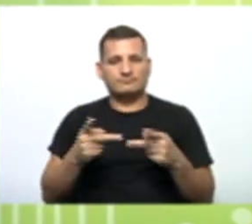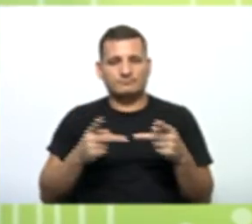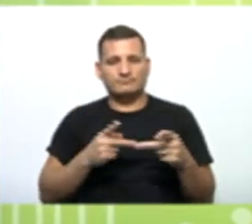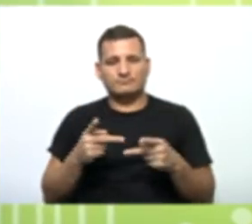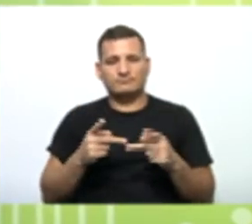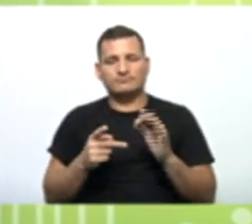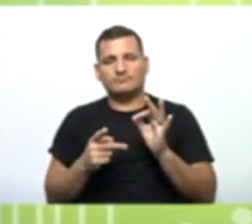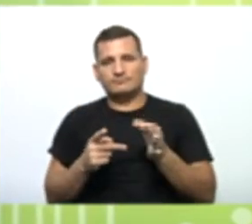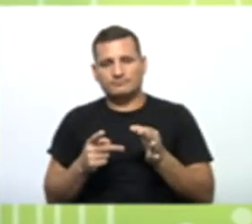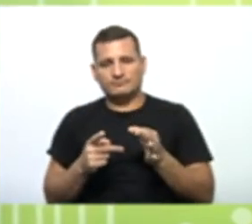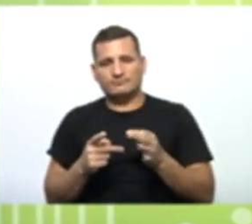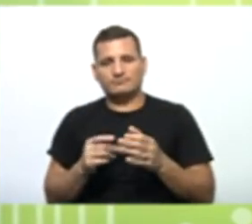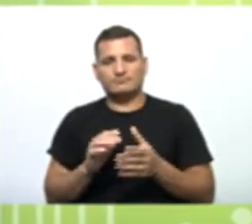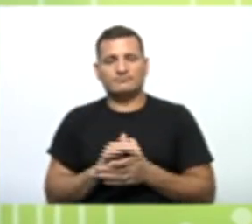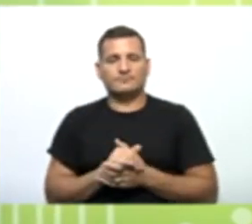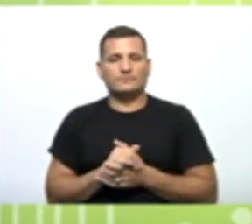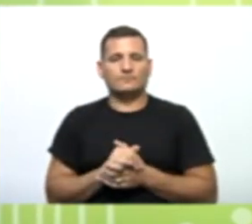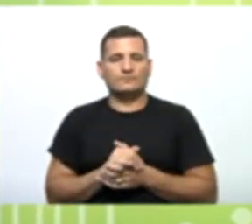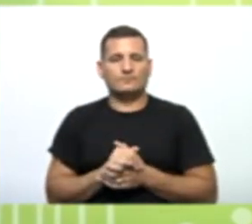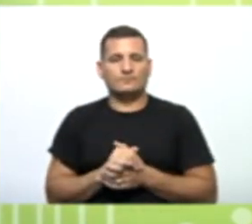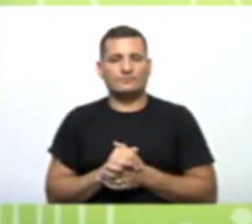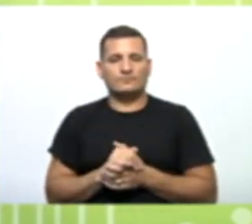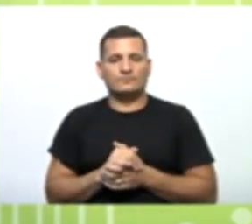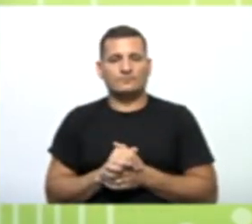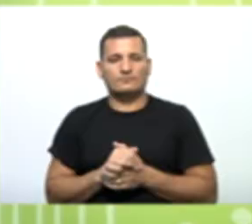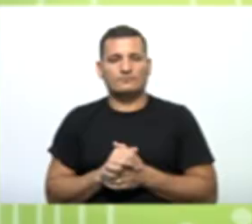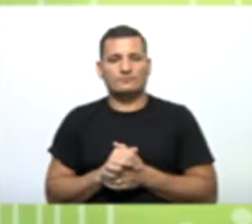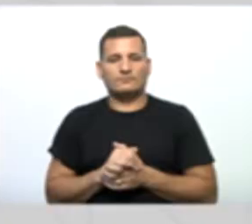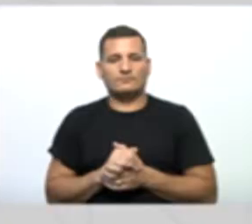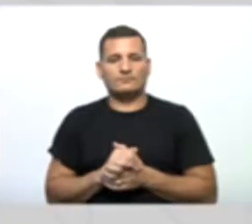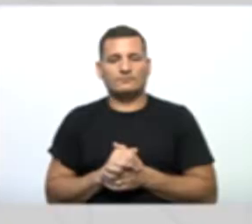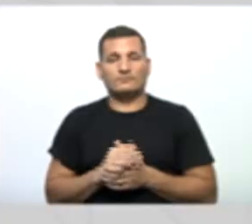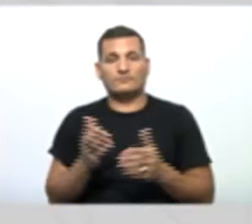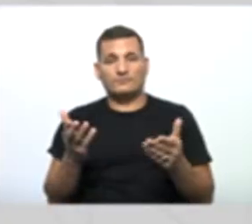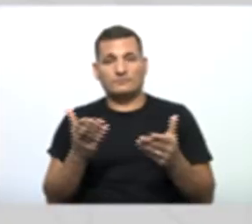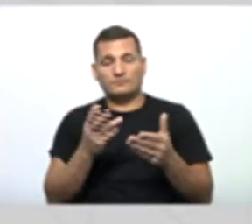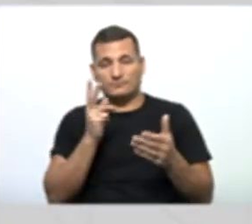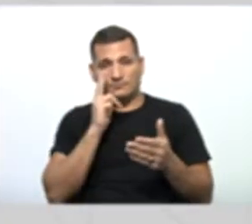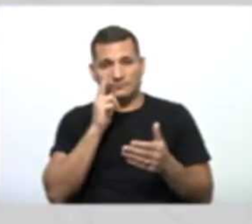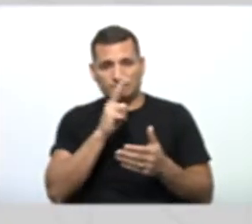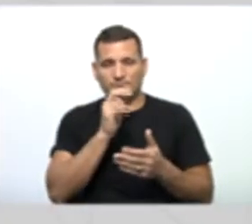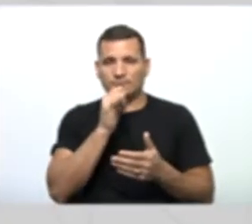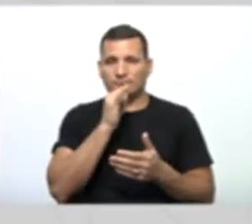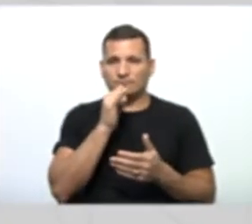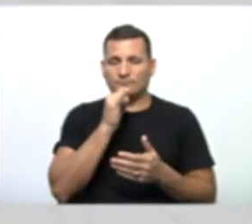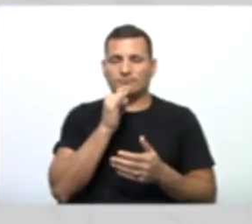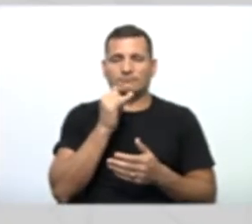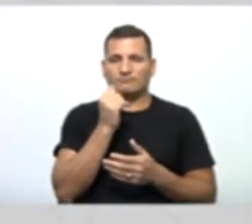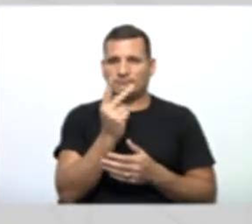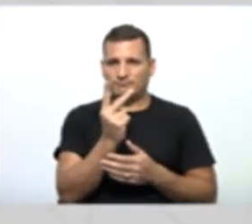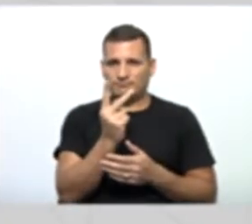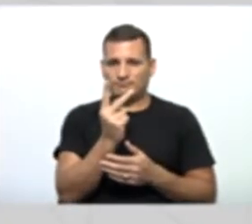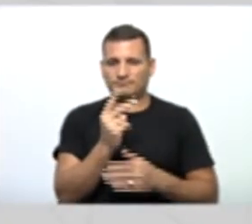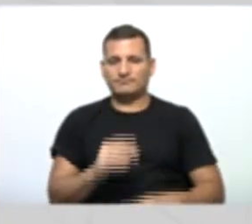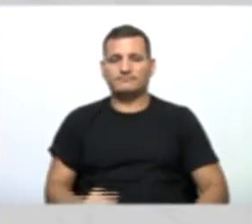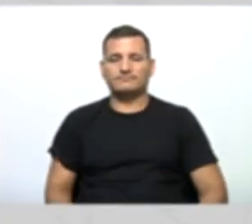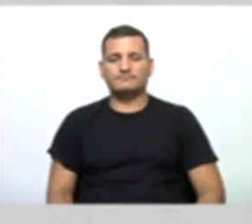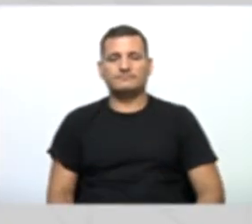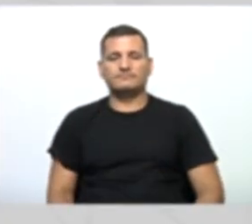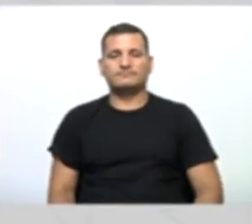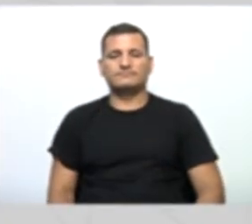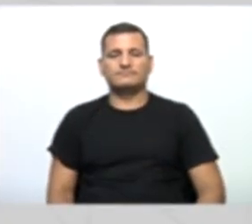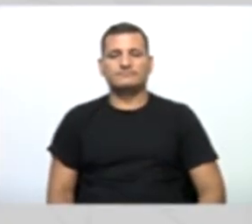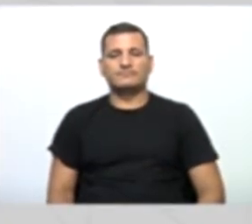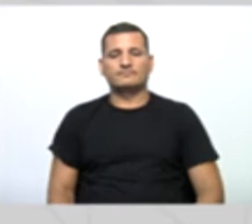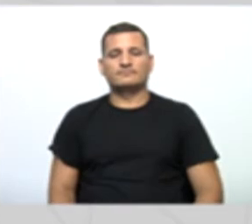certo? Então, cuidado com isso daí. Continuando aqui, observa 2 exemplos aí de layout, ó. Aí vocês vão falar,